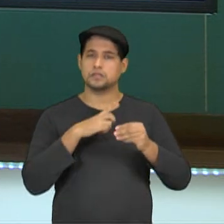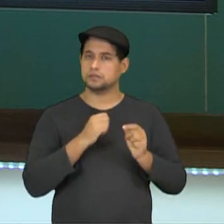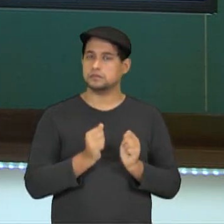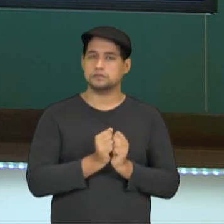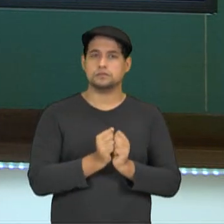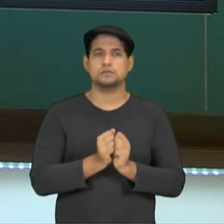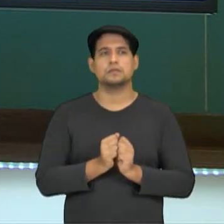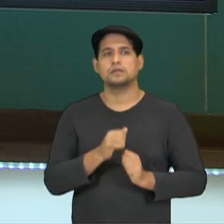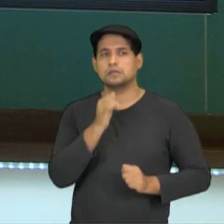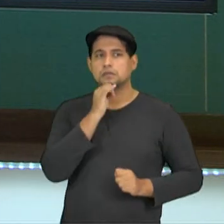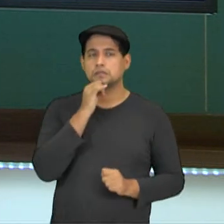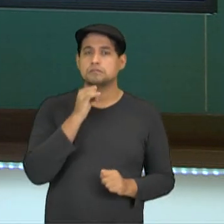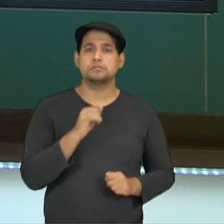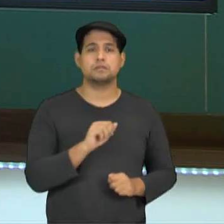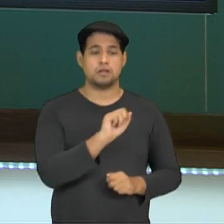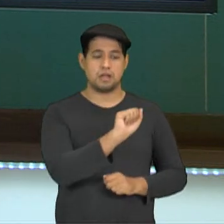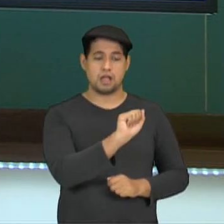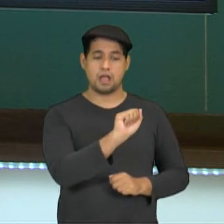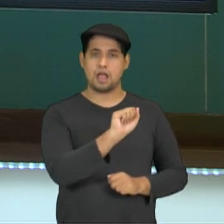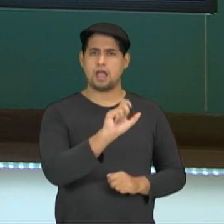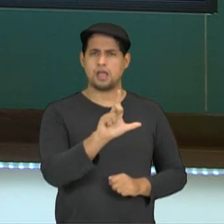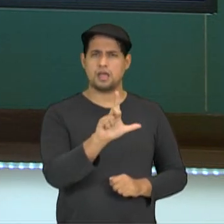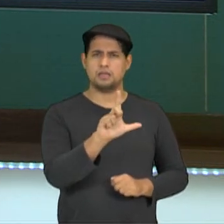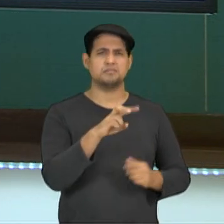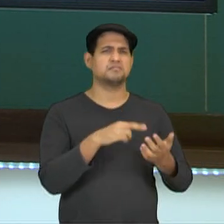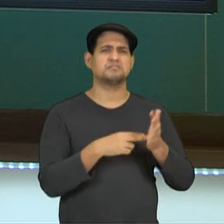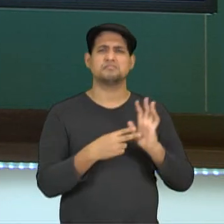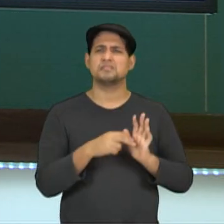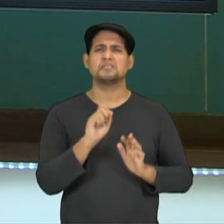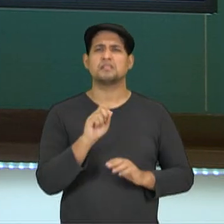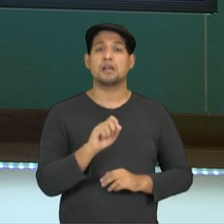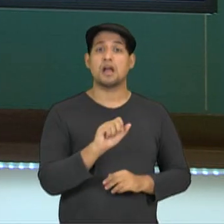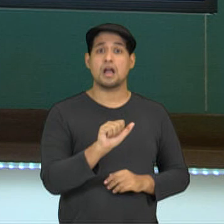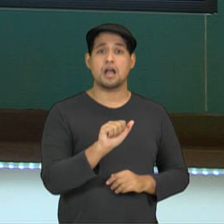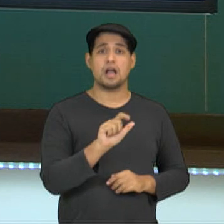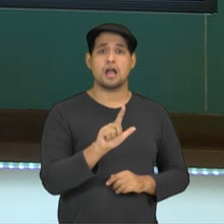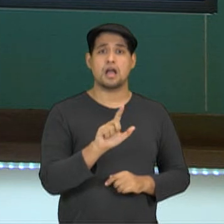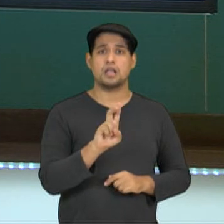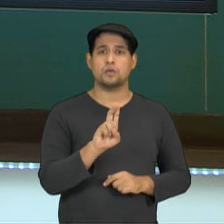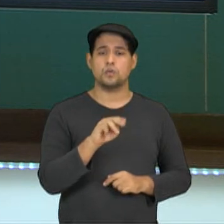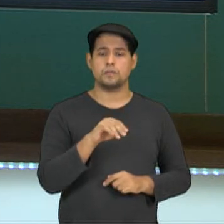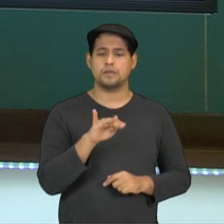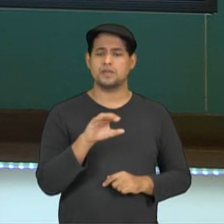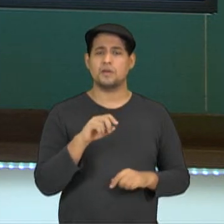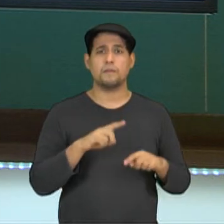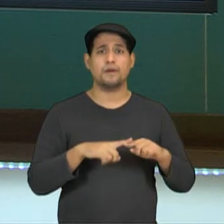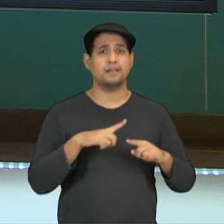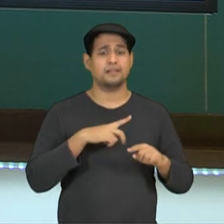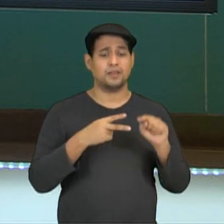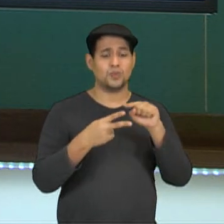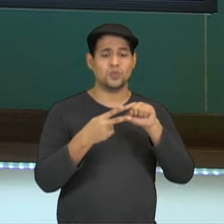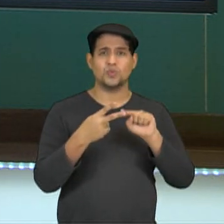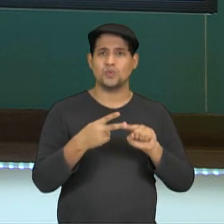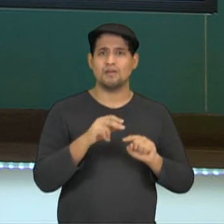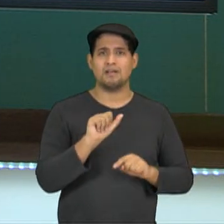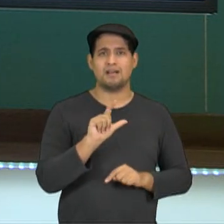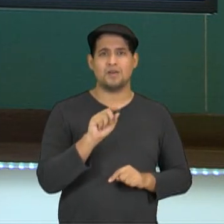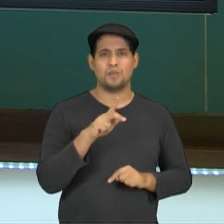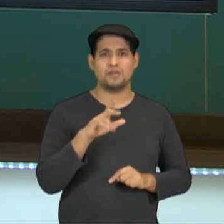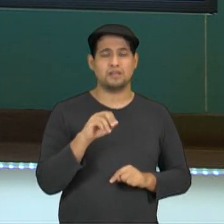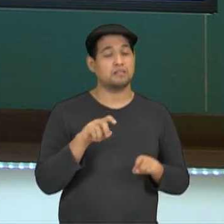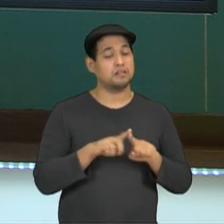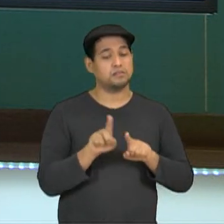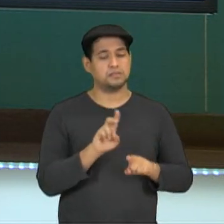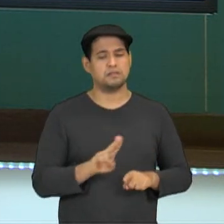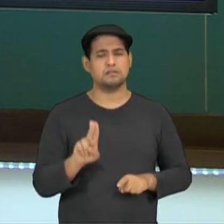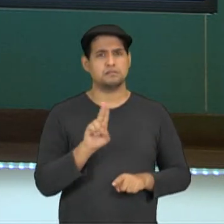frente. O elemento aqui é o Al, que é o alumínio, só que nós temos 2 alumínios. Então, o prefixo que a